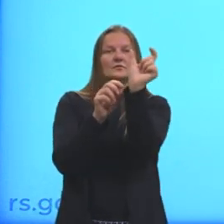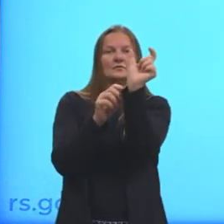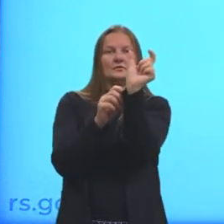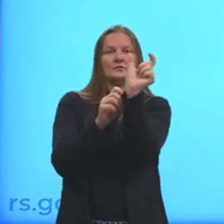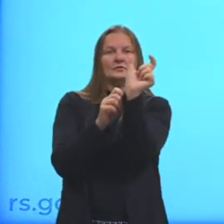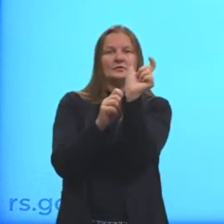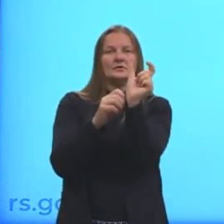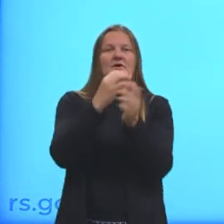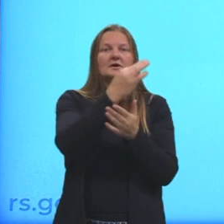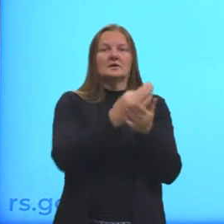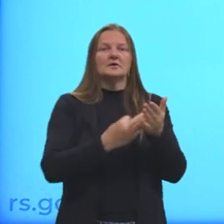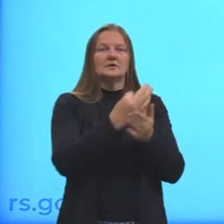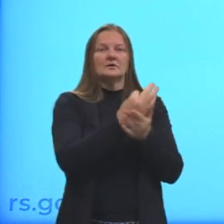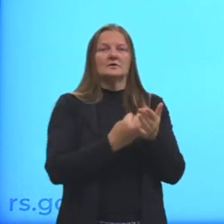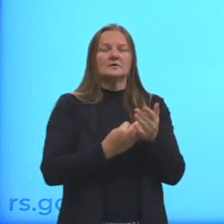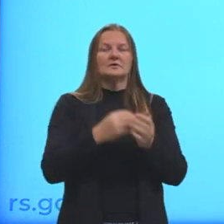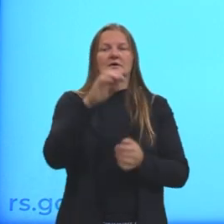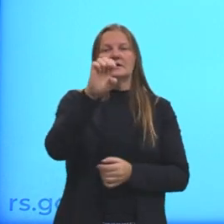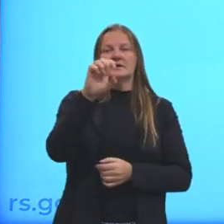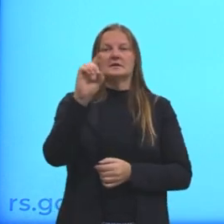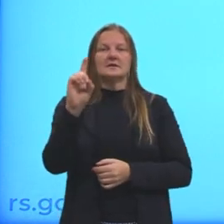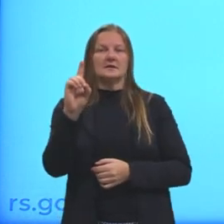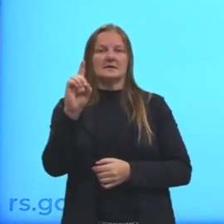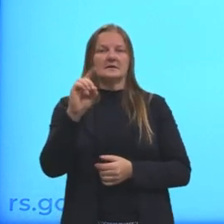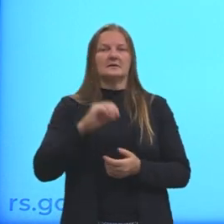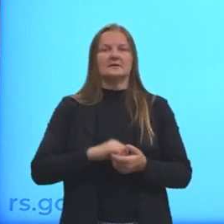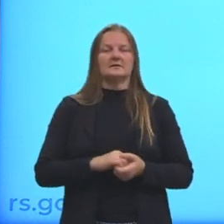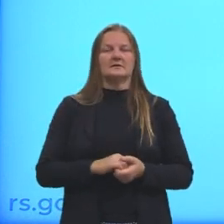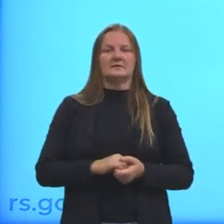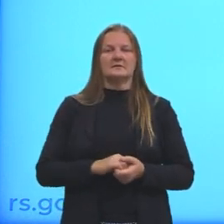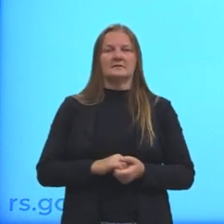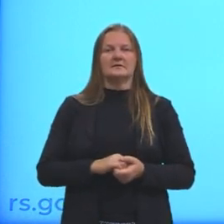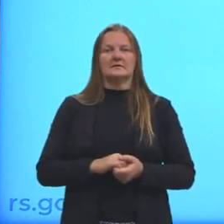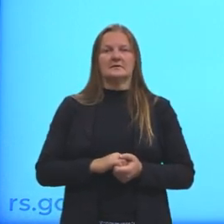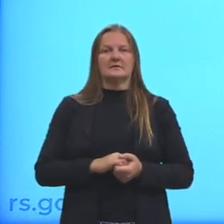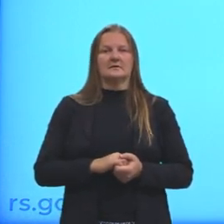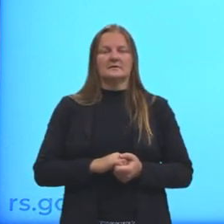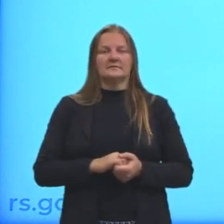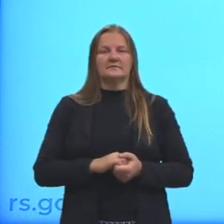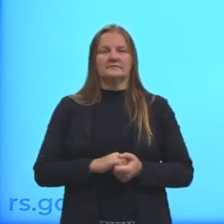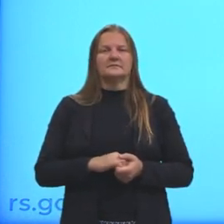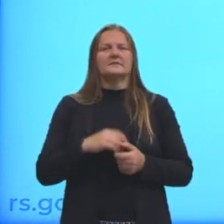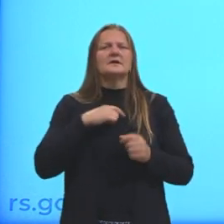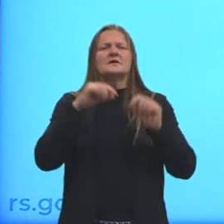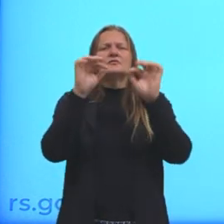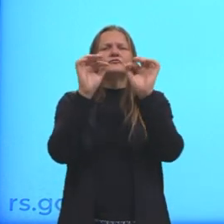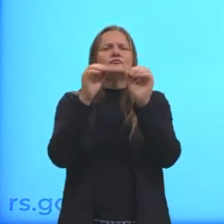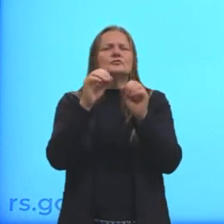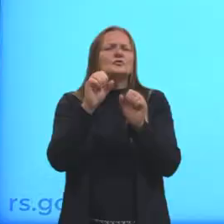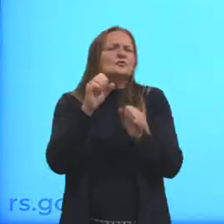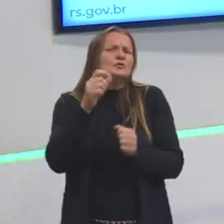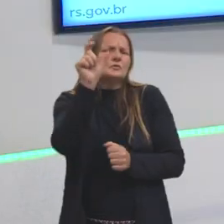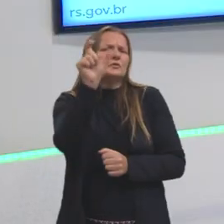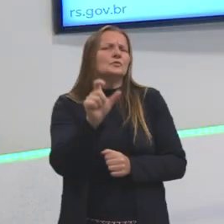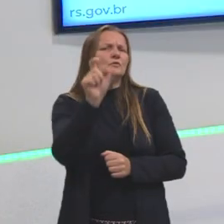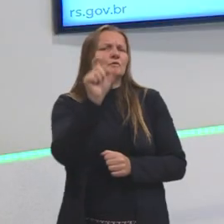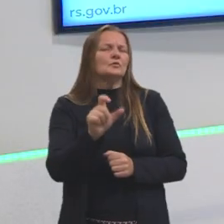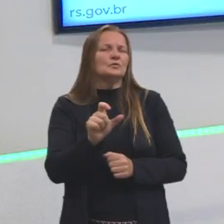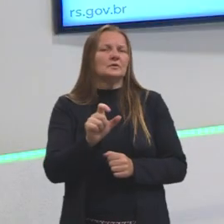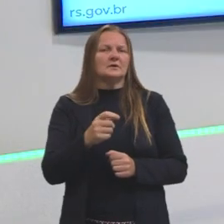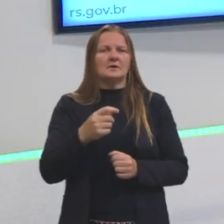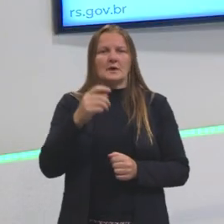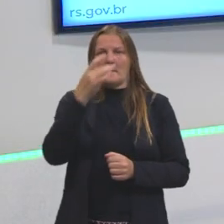dentro do texto com Edi então se eu tenho um sujeito eu tenho uma frase né E nem essa frase o meu